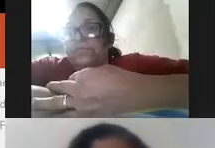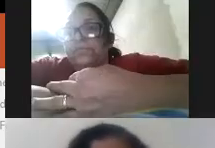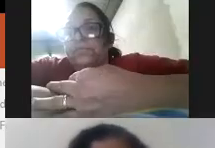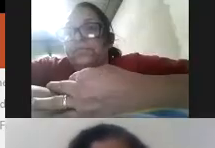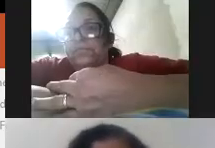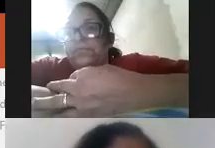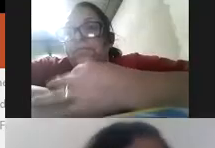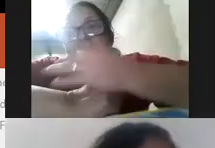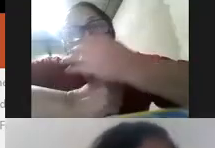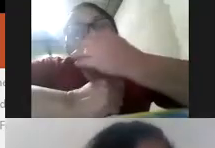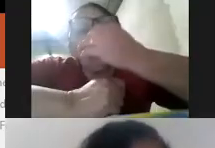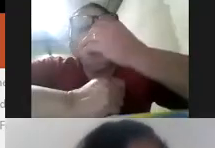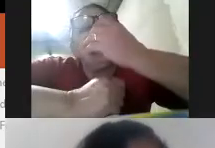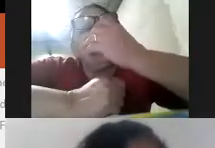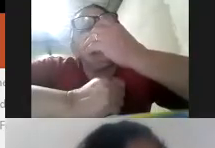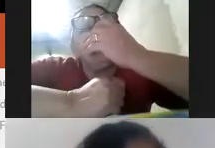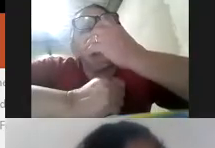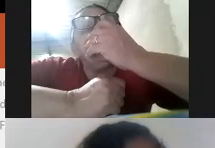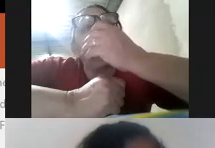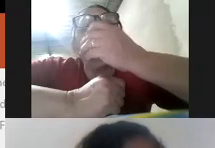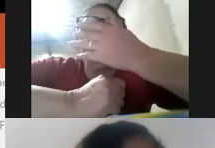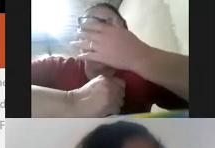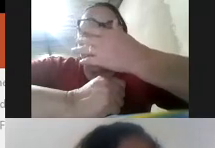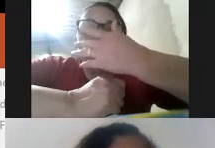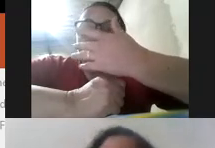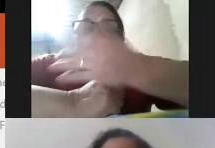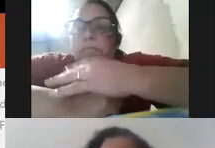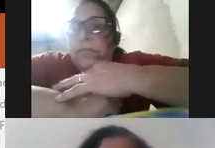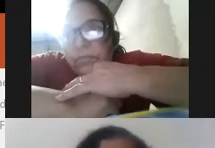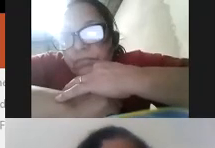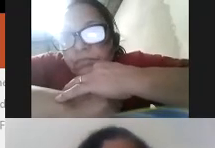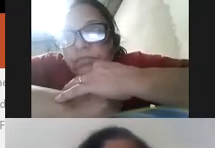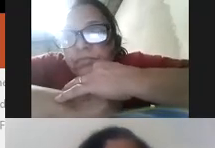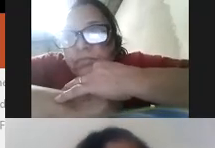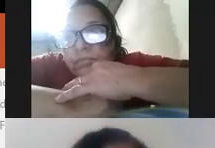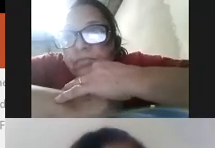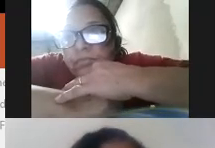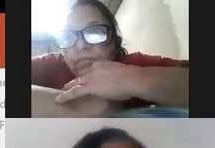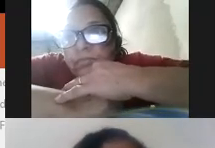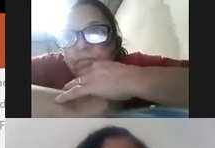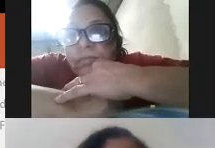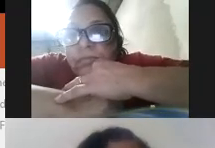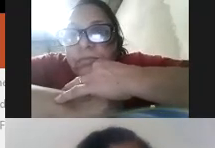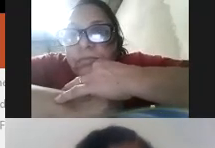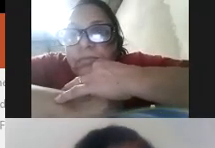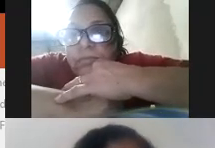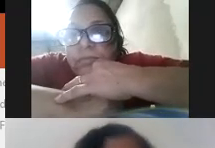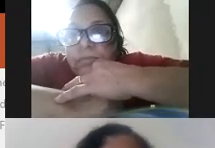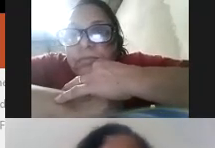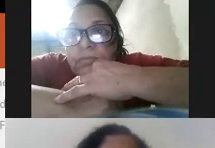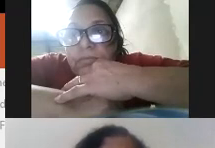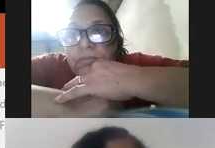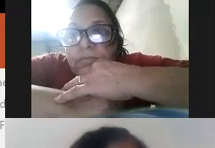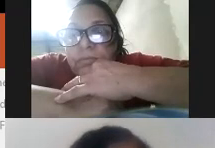subir ela sem prejudicar sua coluna e ela te ajudar. Então, vai subir a paciente na cama, tira o